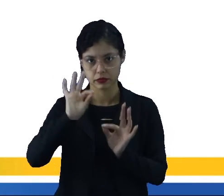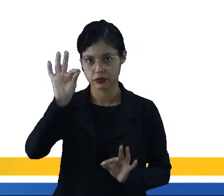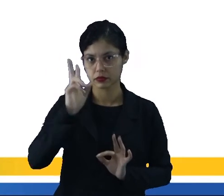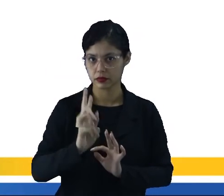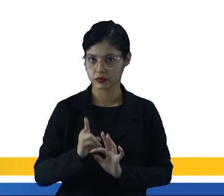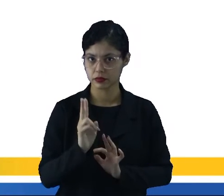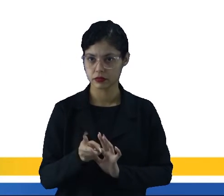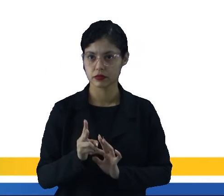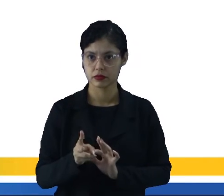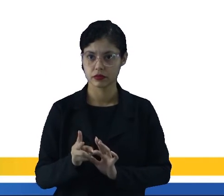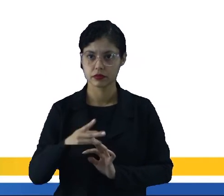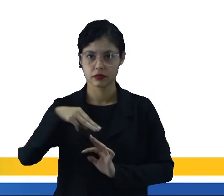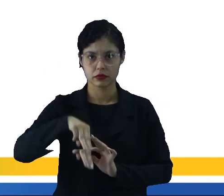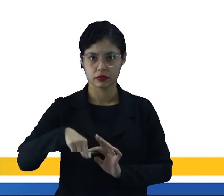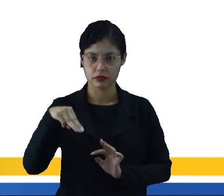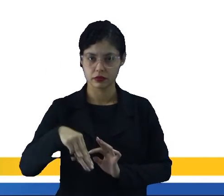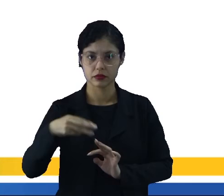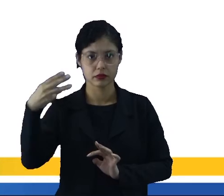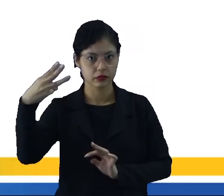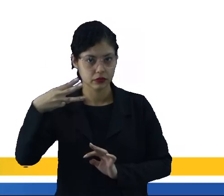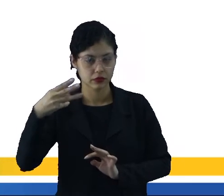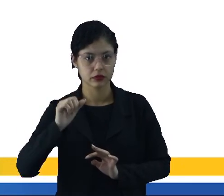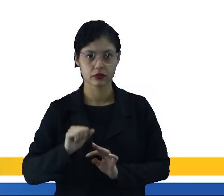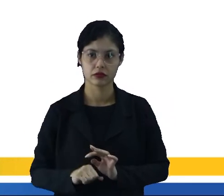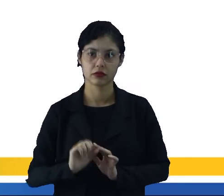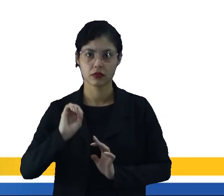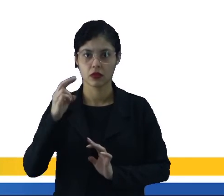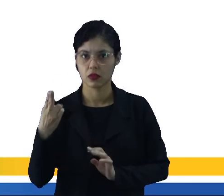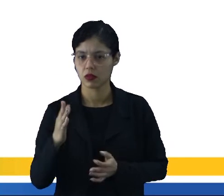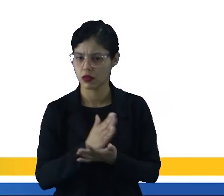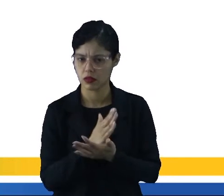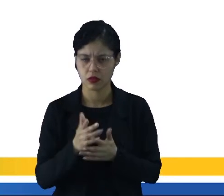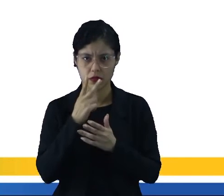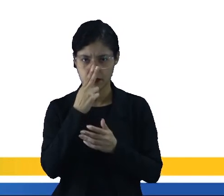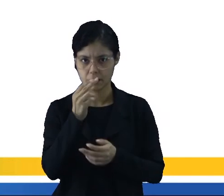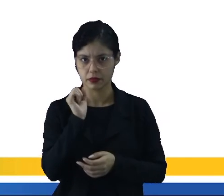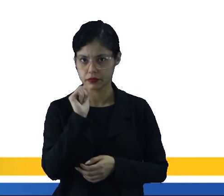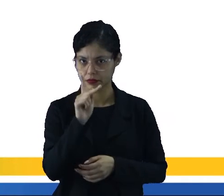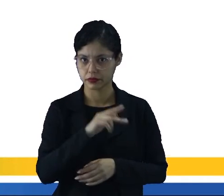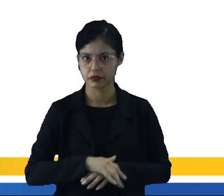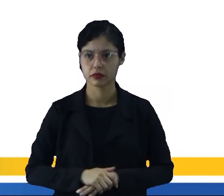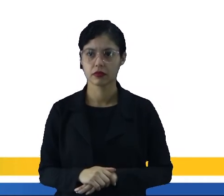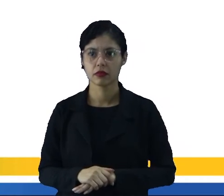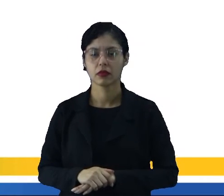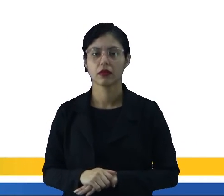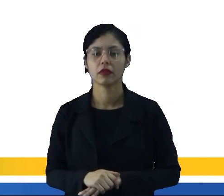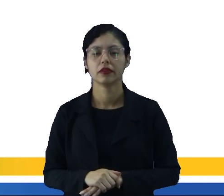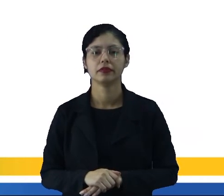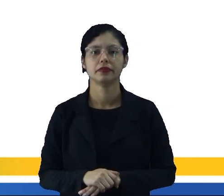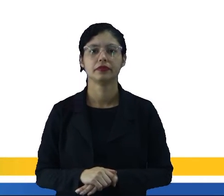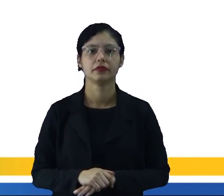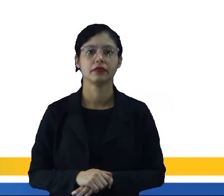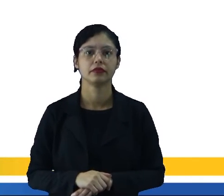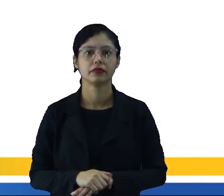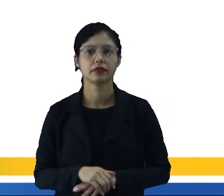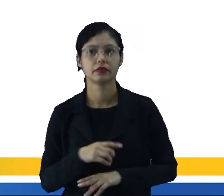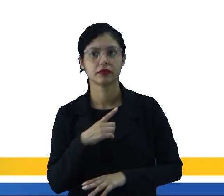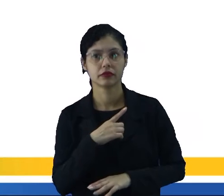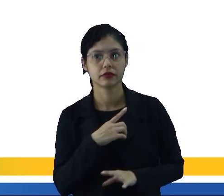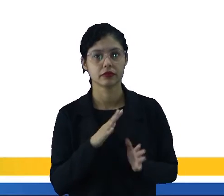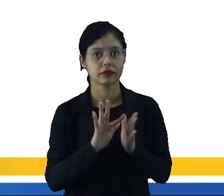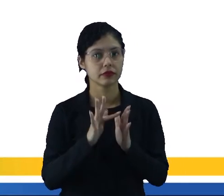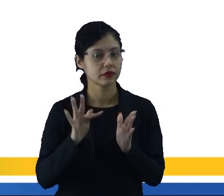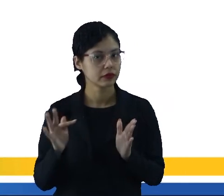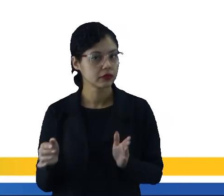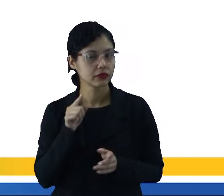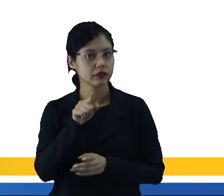é sempre metro cúbico decímetro cúbico ou algo do gênero Beleza então eu tenho a fórmula